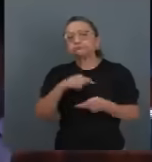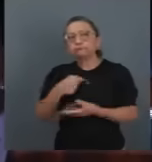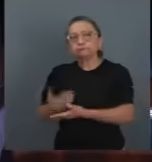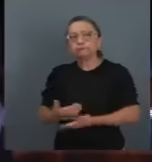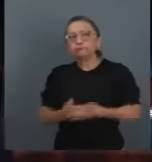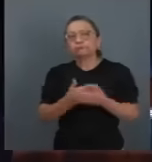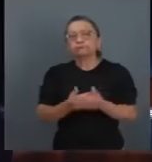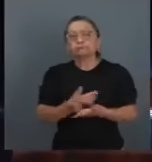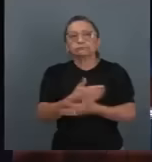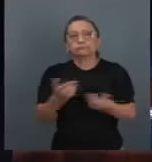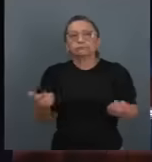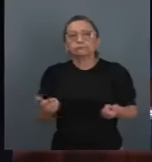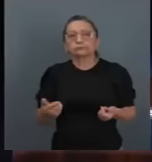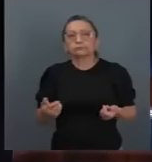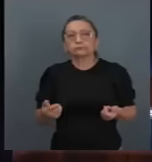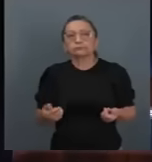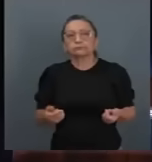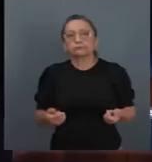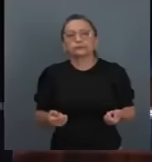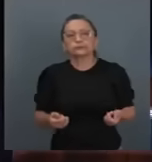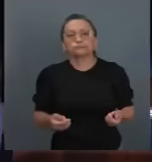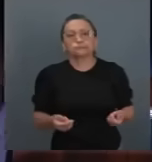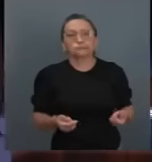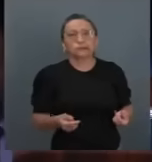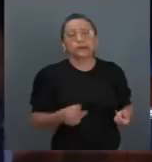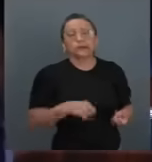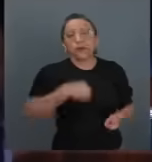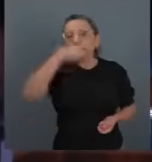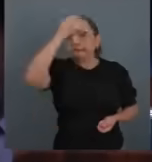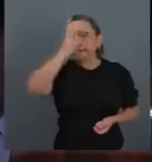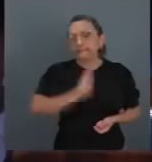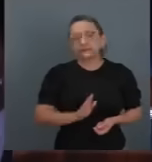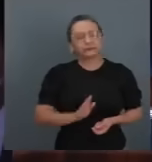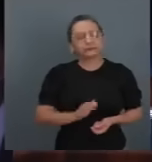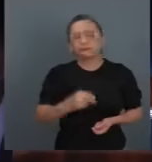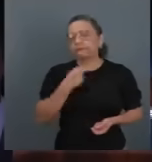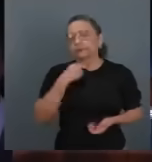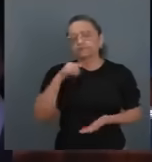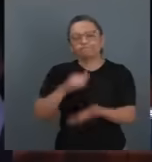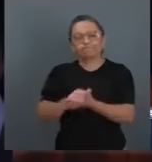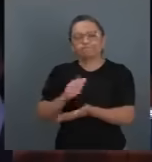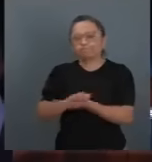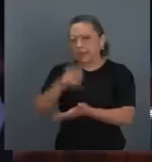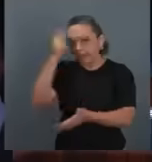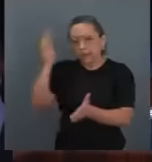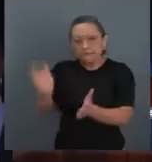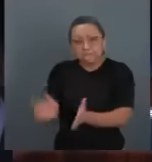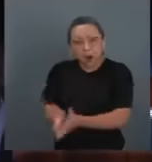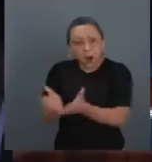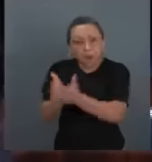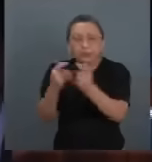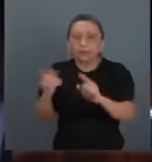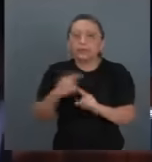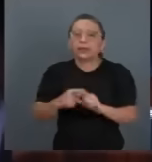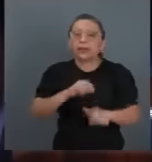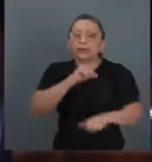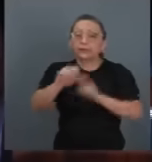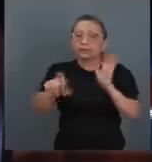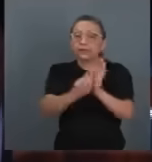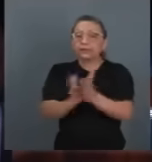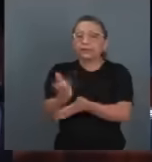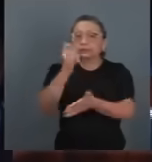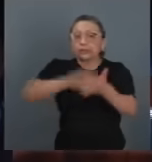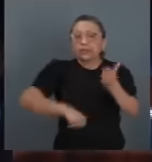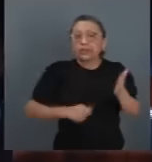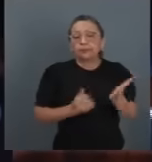fortíssimas, e vou para o final, senhor presidente: o Brasil não pode penalizar os pobres e os vulneráveis. A reforma tributária foi